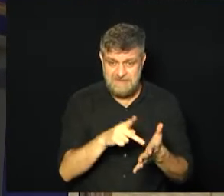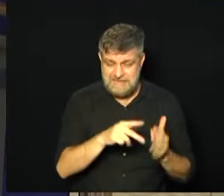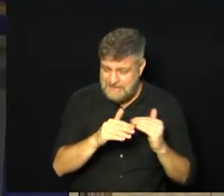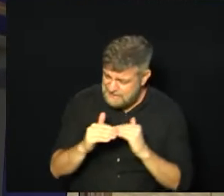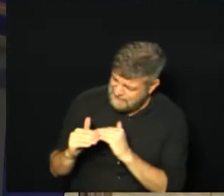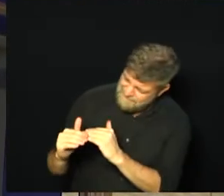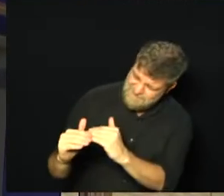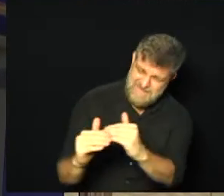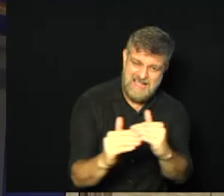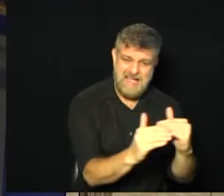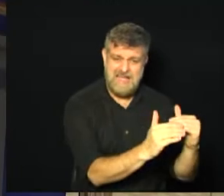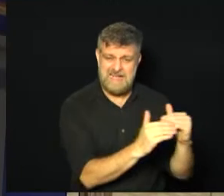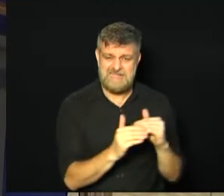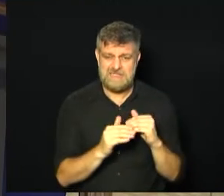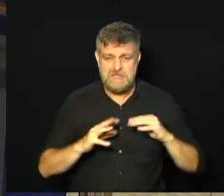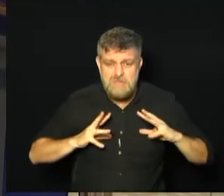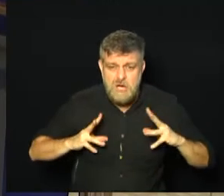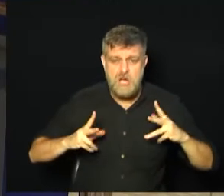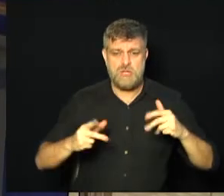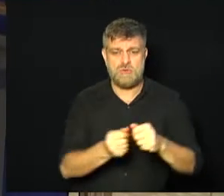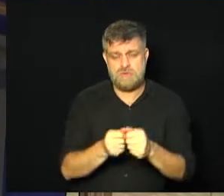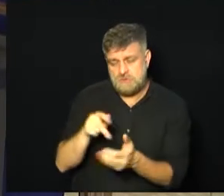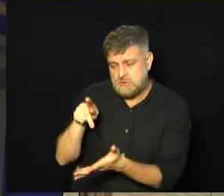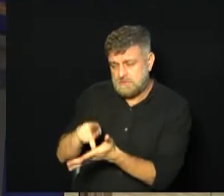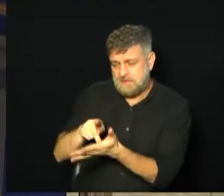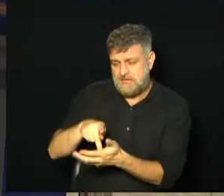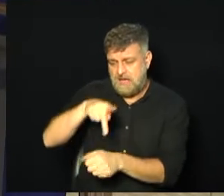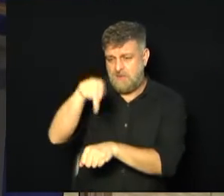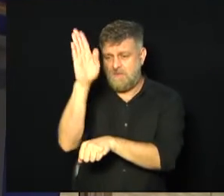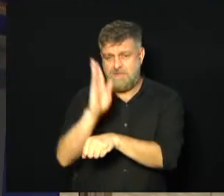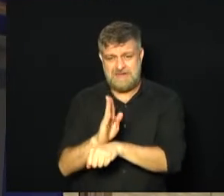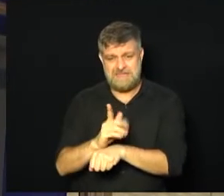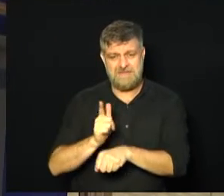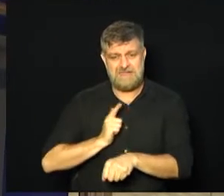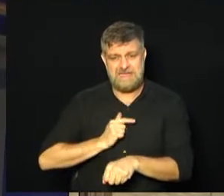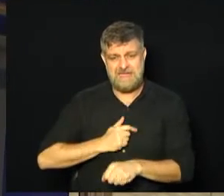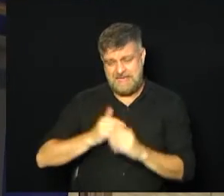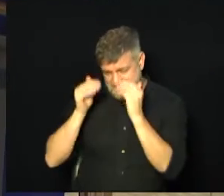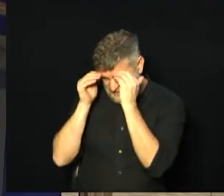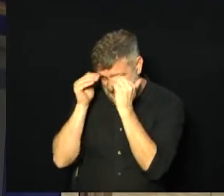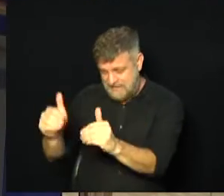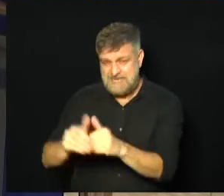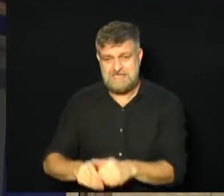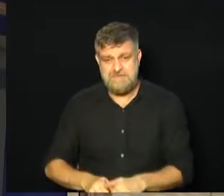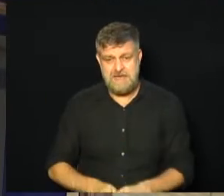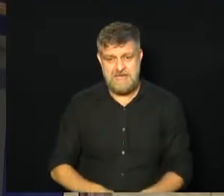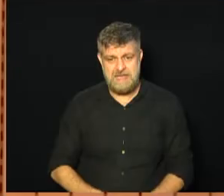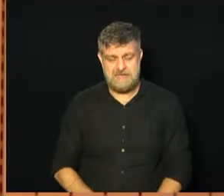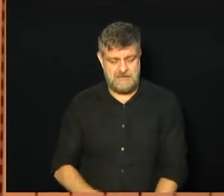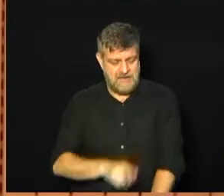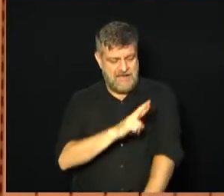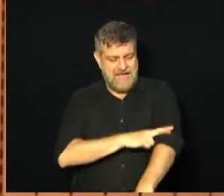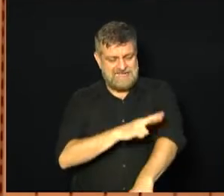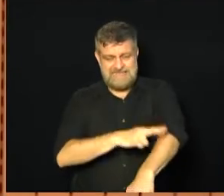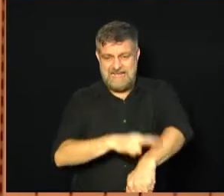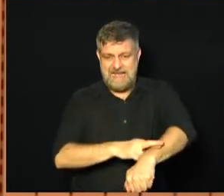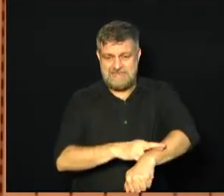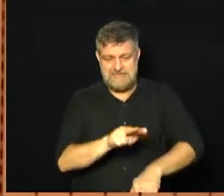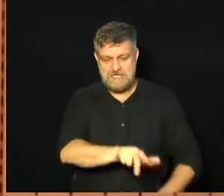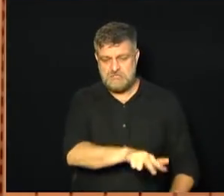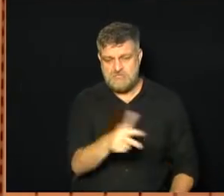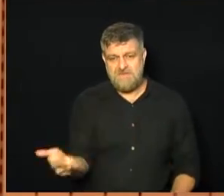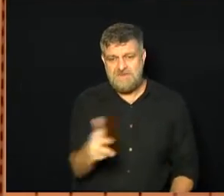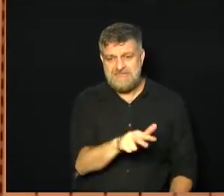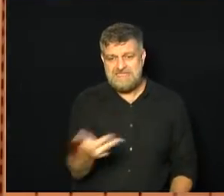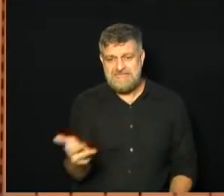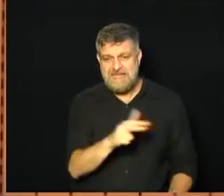para todos e todas de verdade, um Brasil que seja plural, multirracial, que respeite a diversidade de